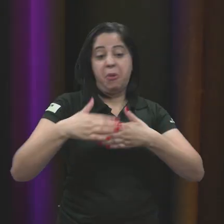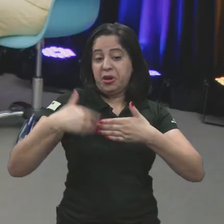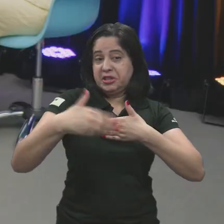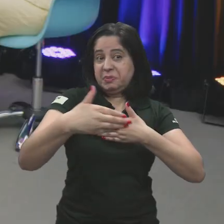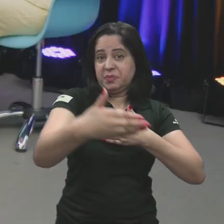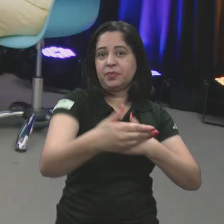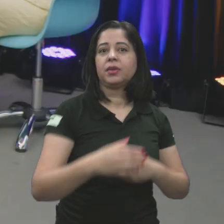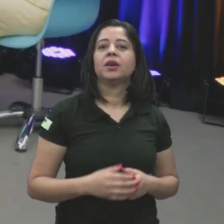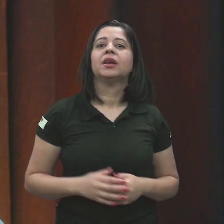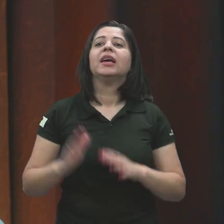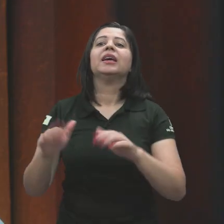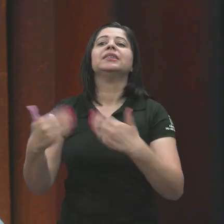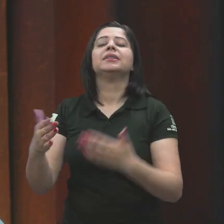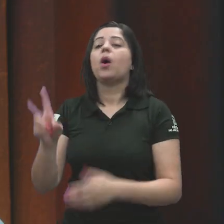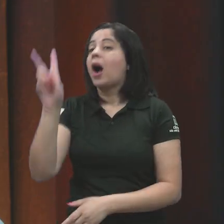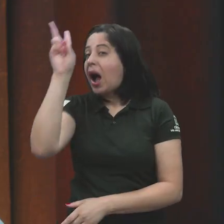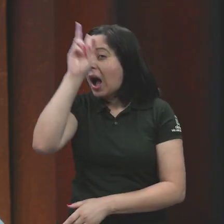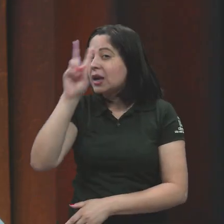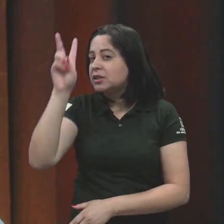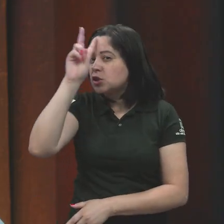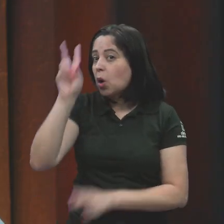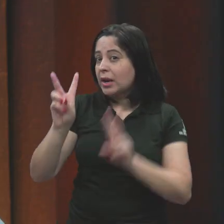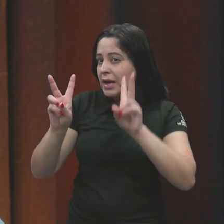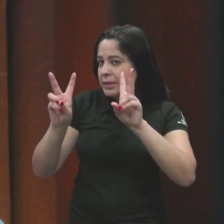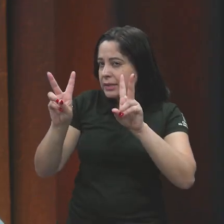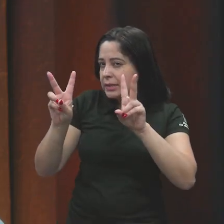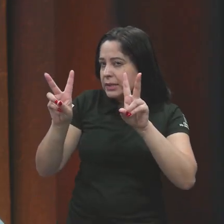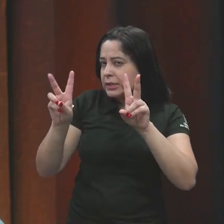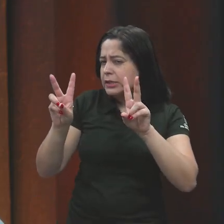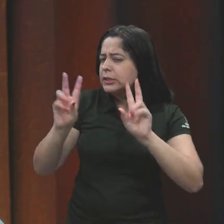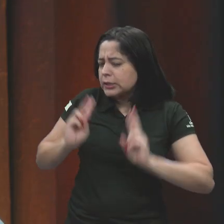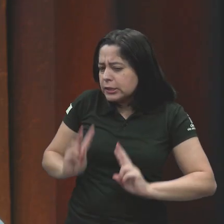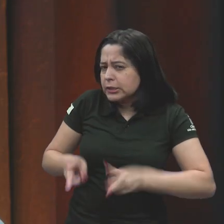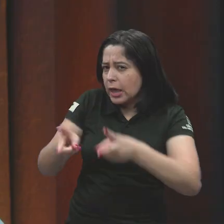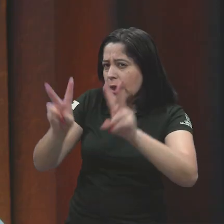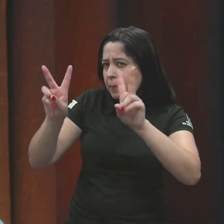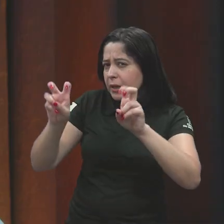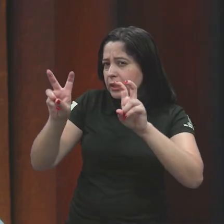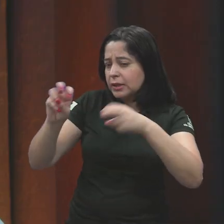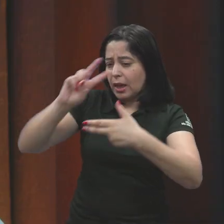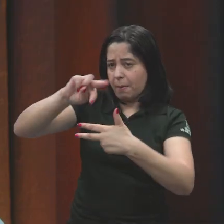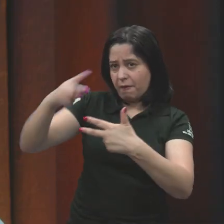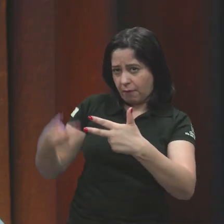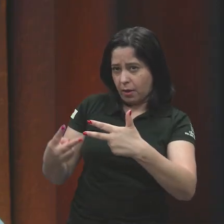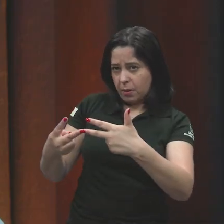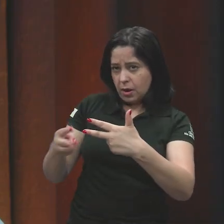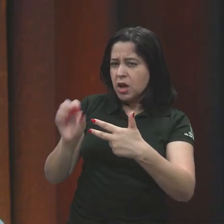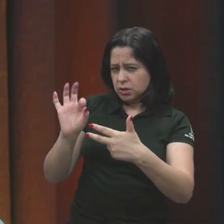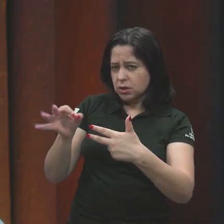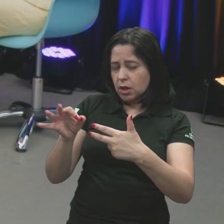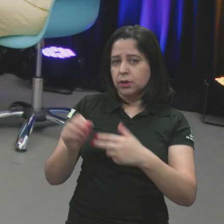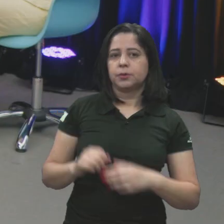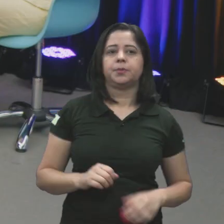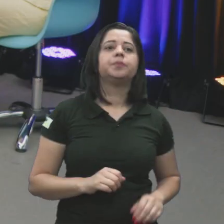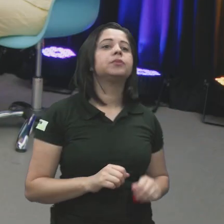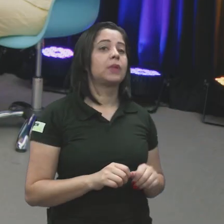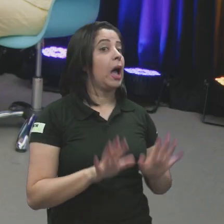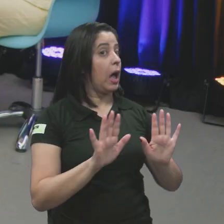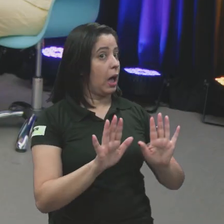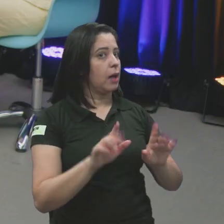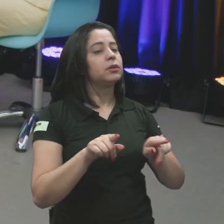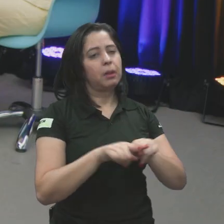as suas histórias, então, elas são mais inspiradas no Vale do Paraíba? Eu tenho no geral, assim, eu pego também temas